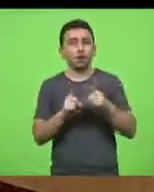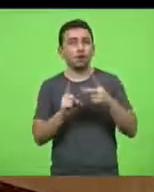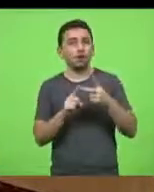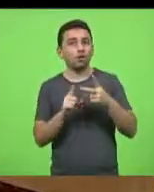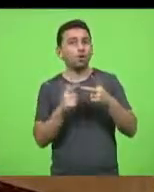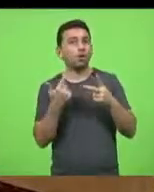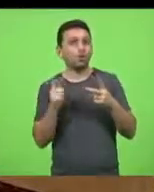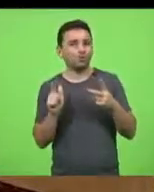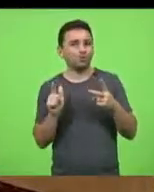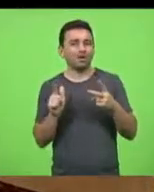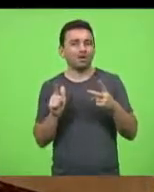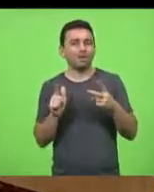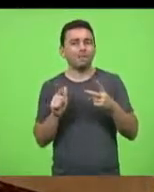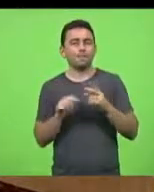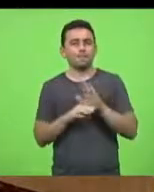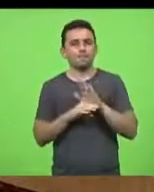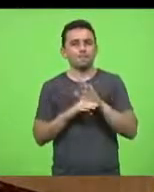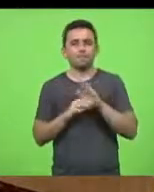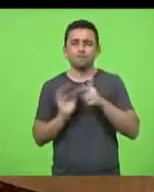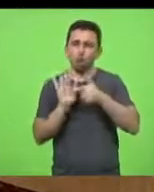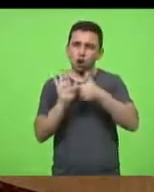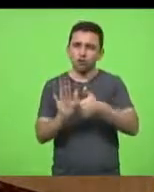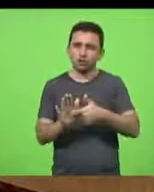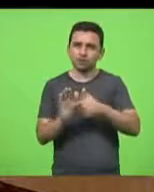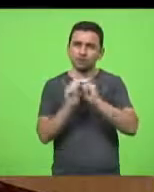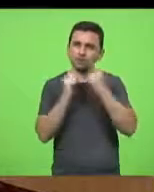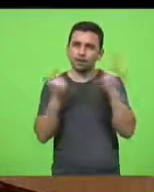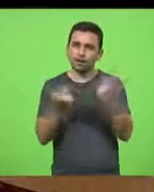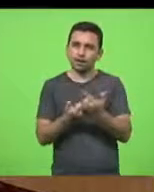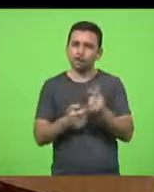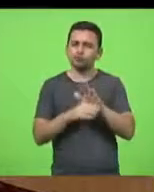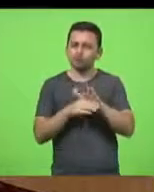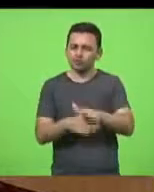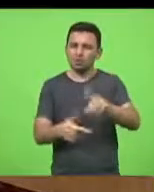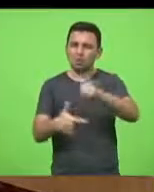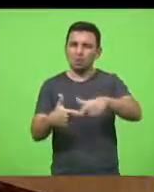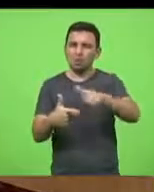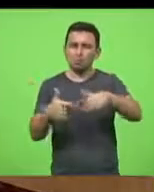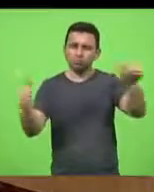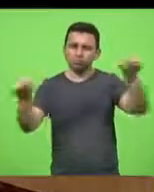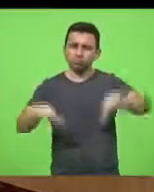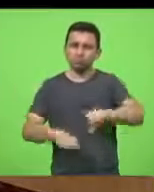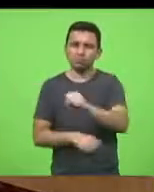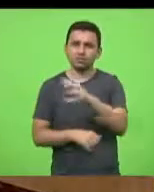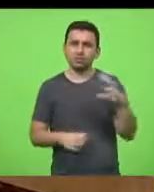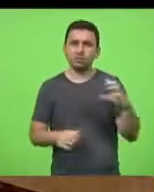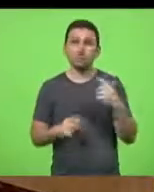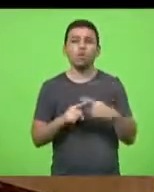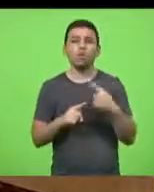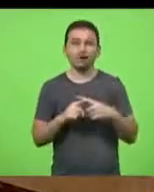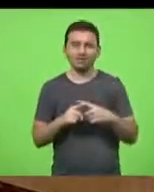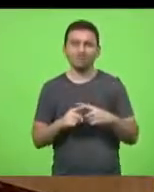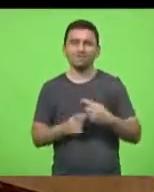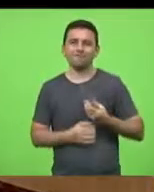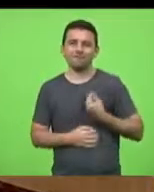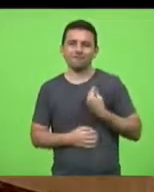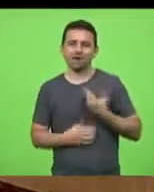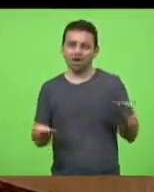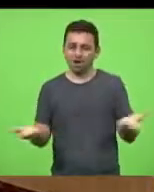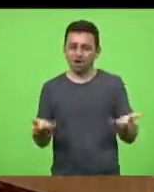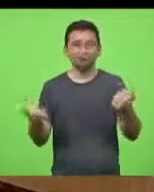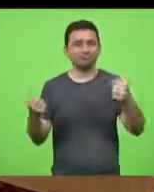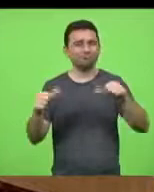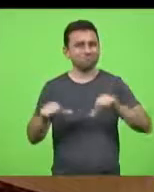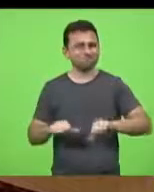obviamente, que a Assembleia está correta em declarar estado de calamidade pública em Santa Catarina, porque nós estamos vivendo uma calamidade